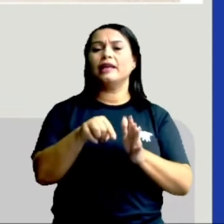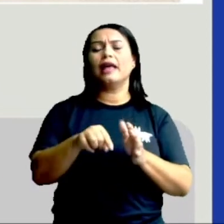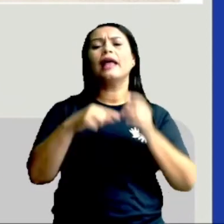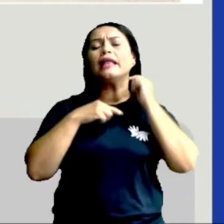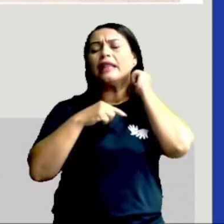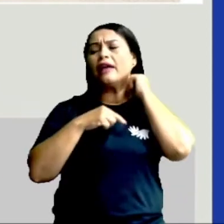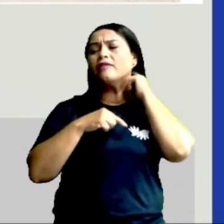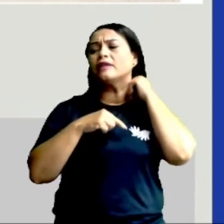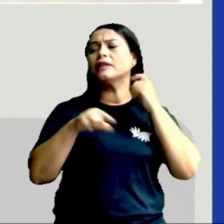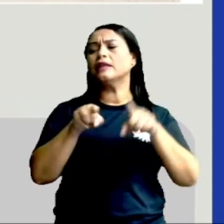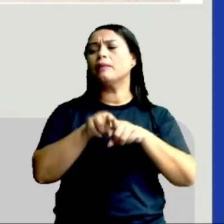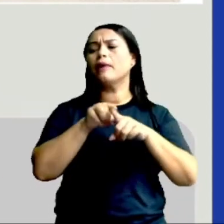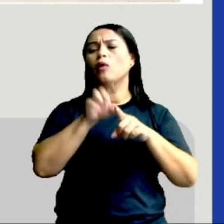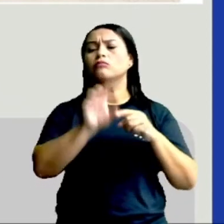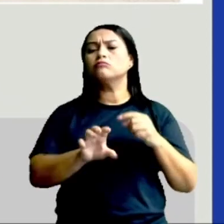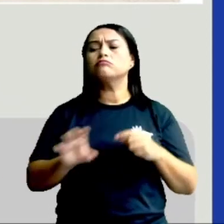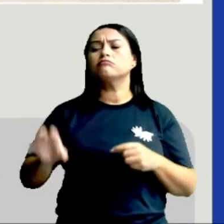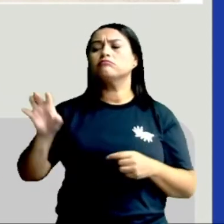regiões. Em Marília,